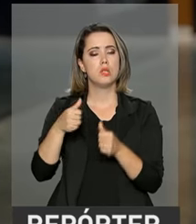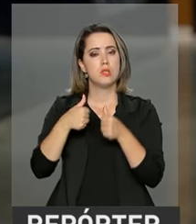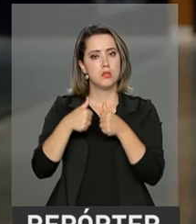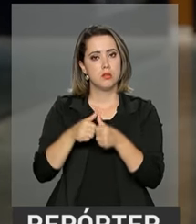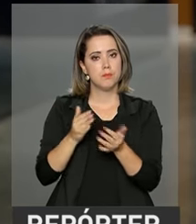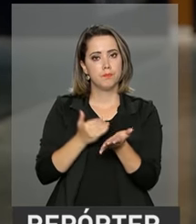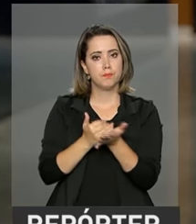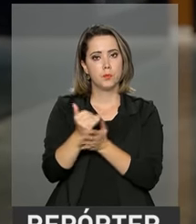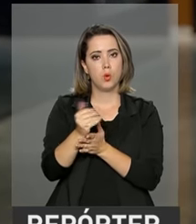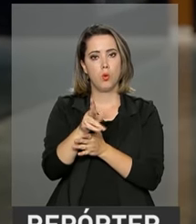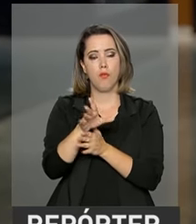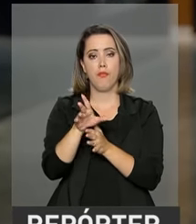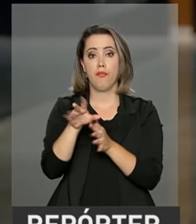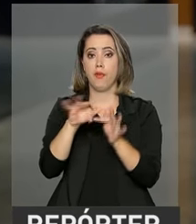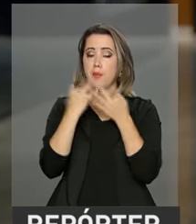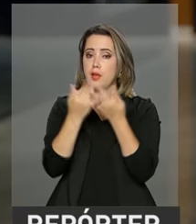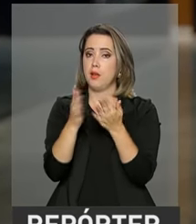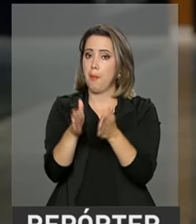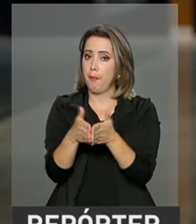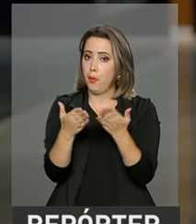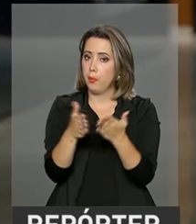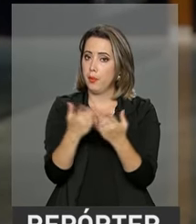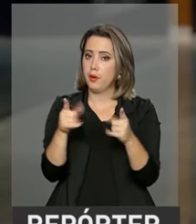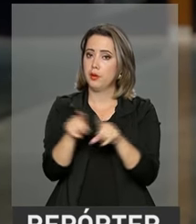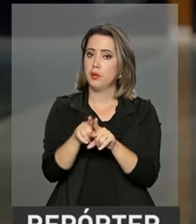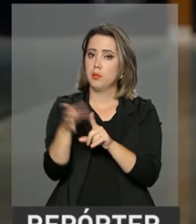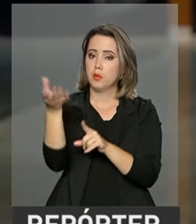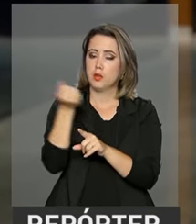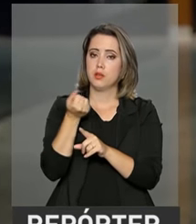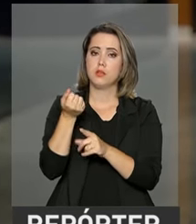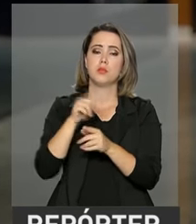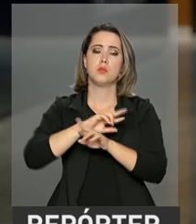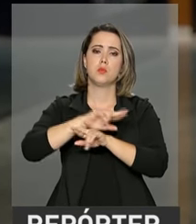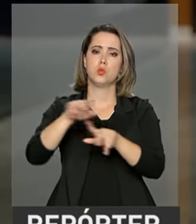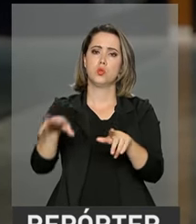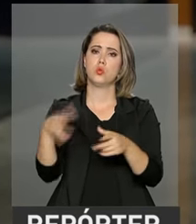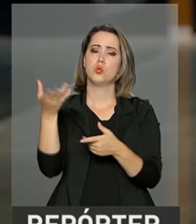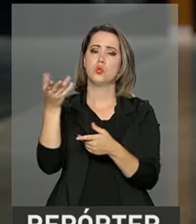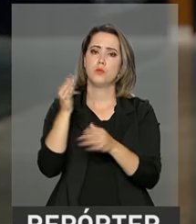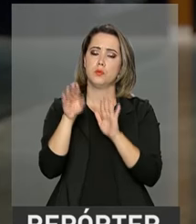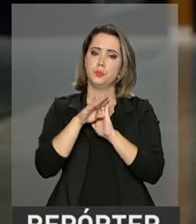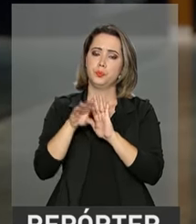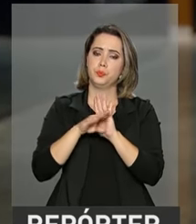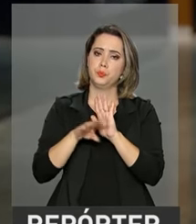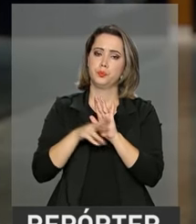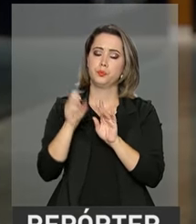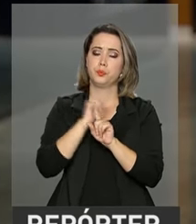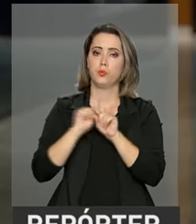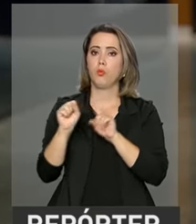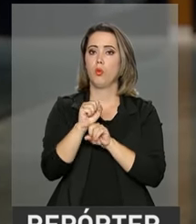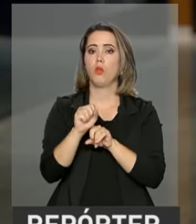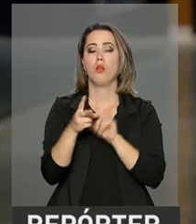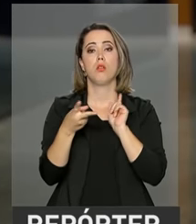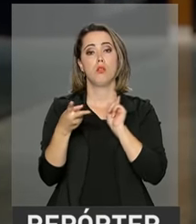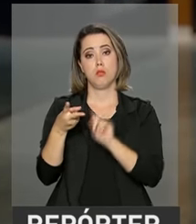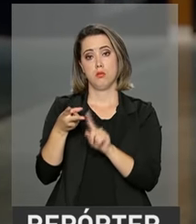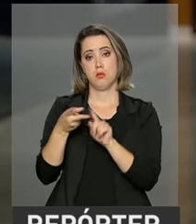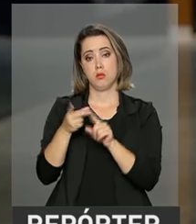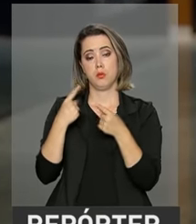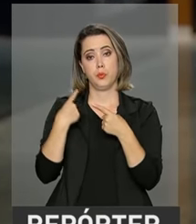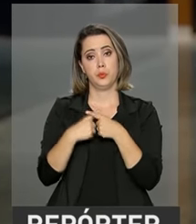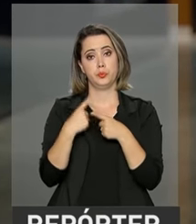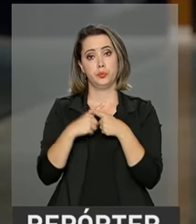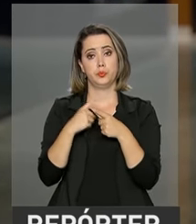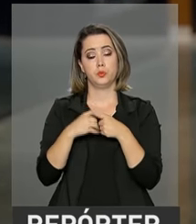perfil de baixa renda para receberem esses benefícios dos programas sociais e segundo por um motivo prático